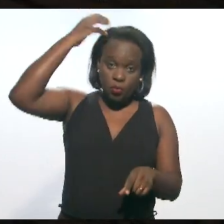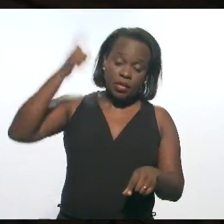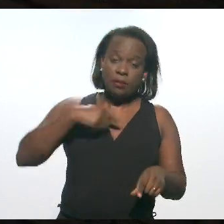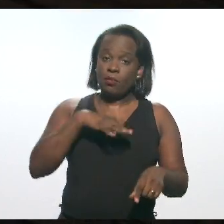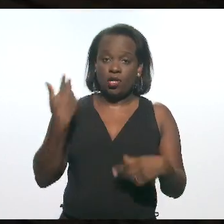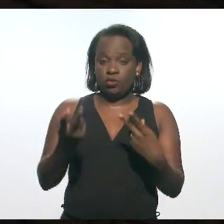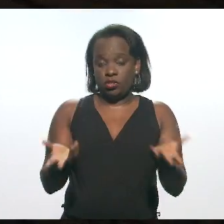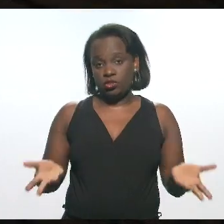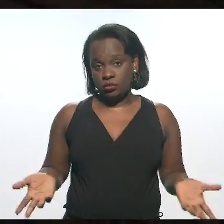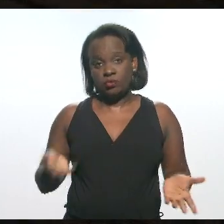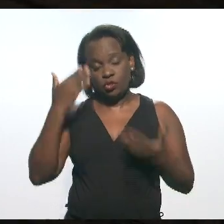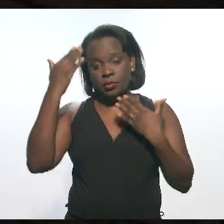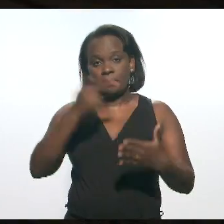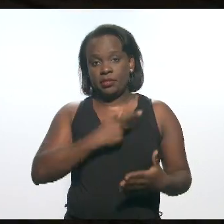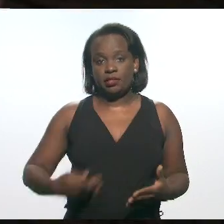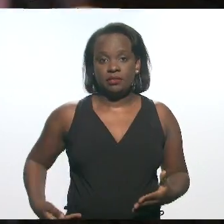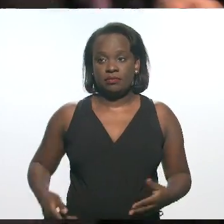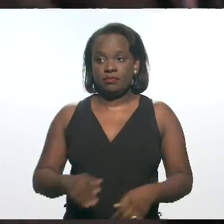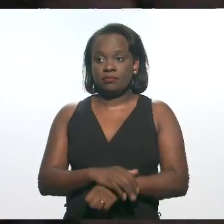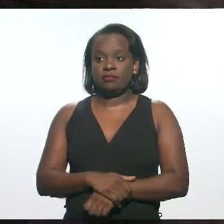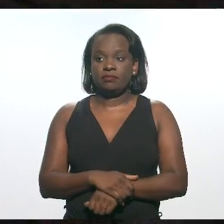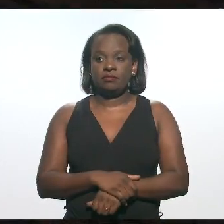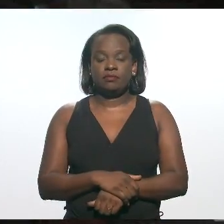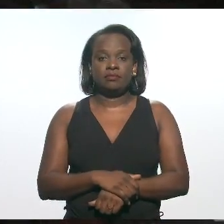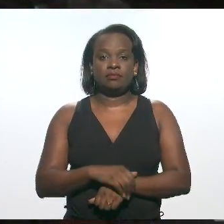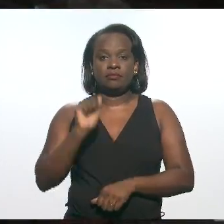muito obrigado seu presidente o deputado alexandre